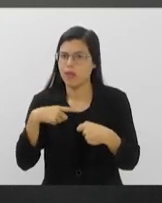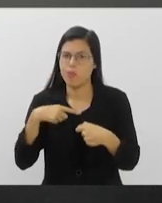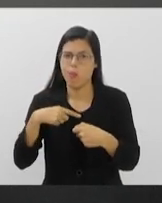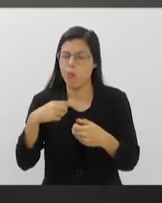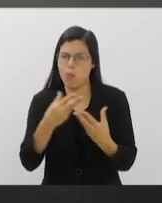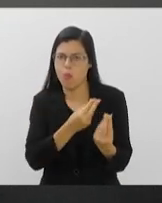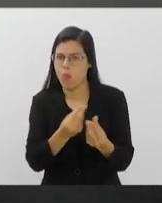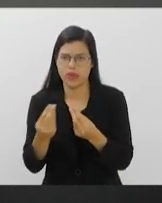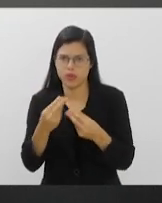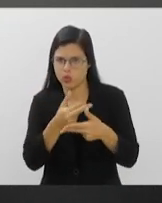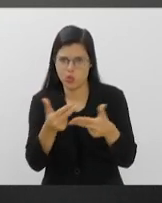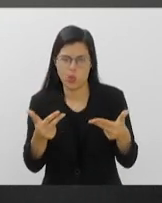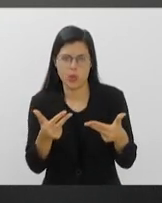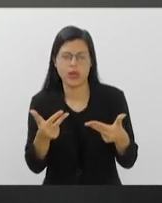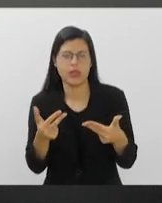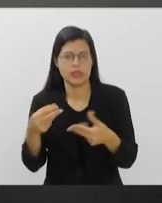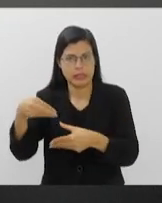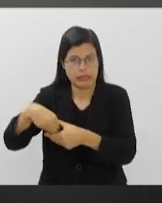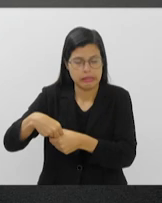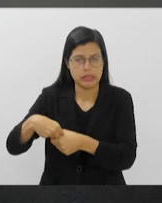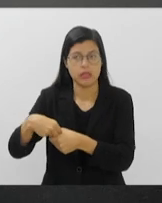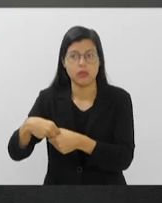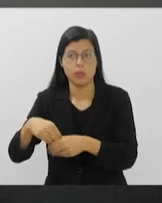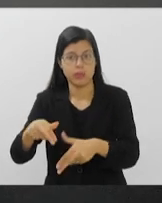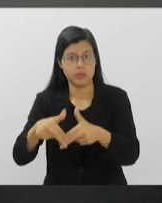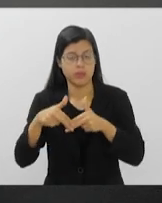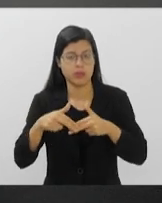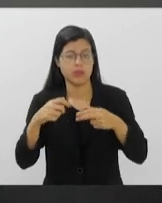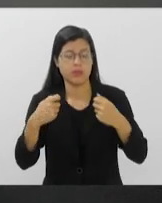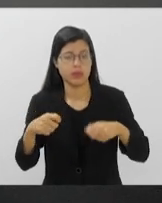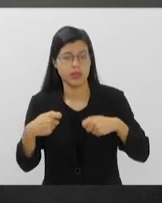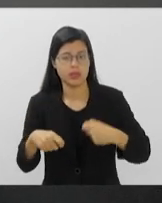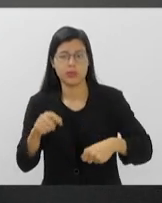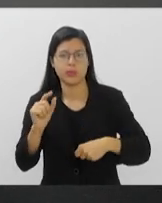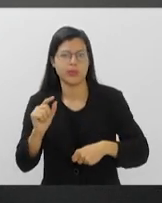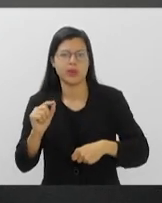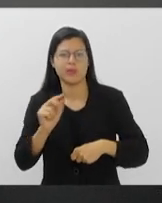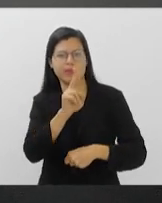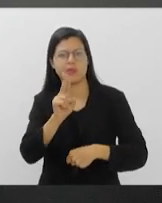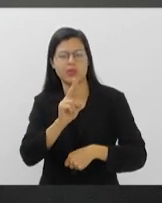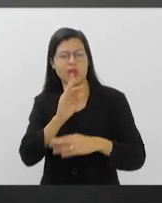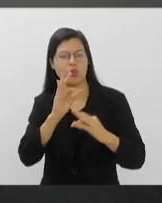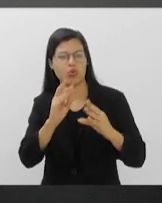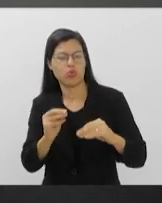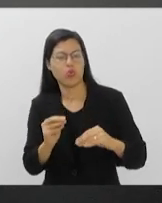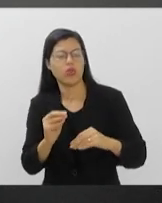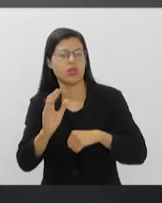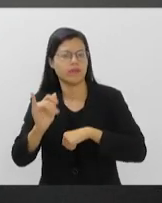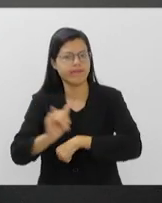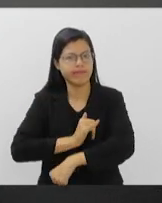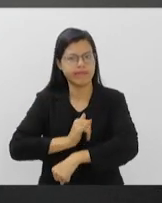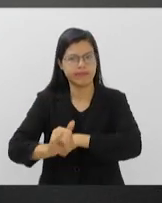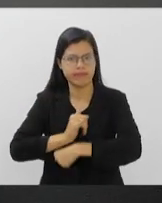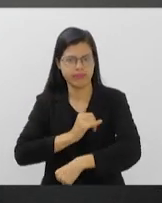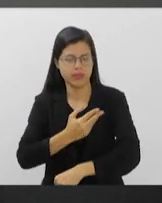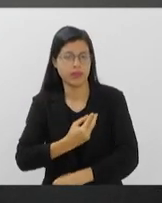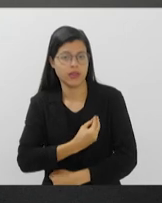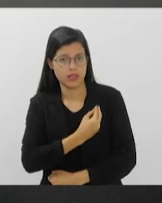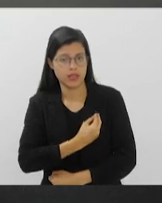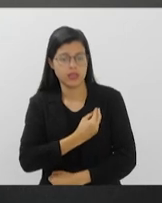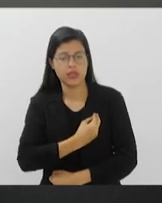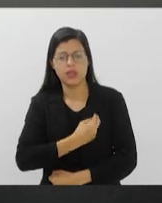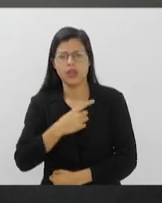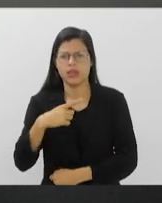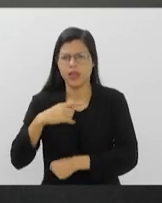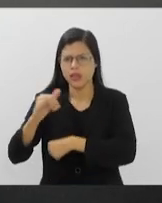isso que nós precisamos utilizar todas as ferramentas existentes todos os instrumentos existentes e tem muitos